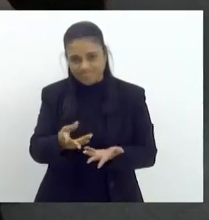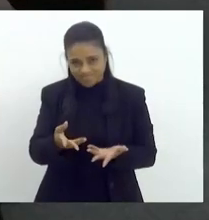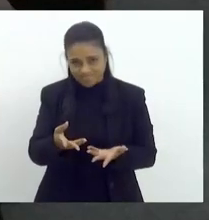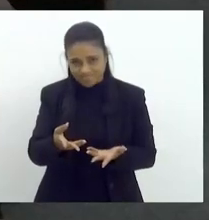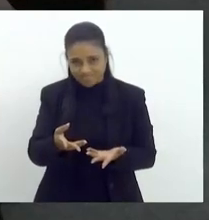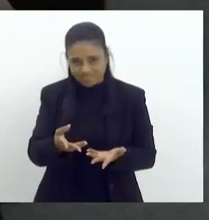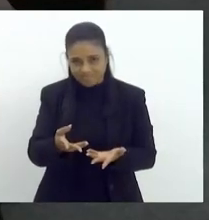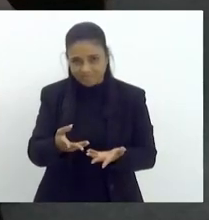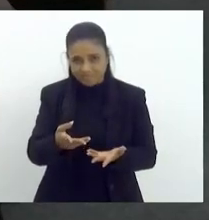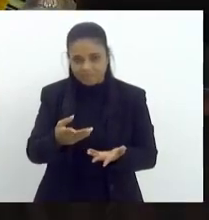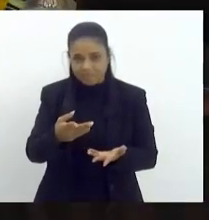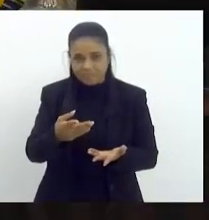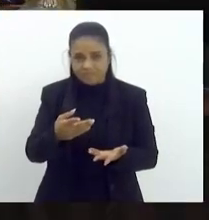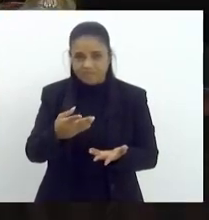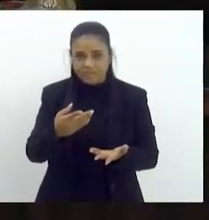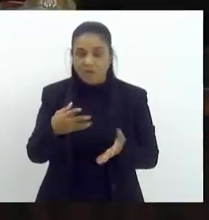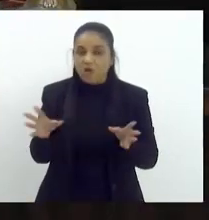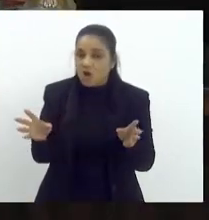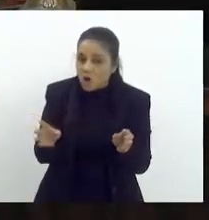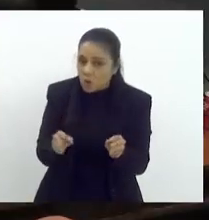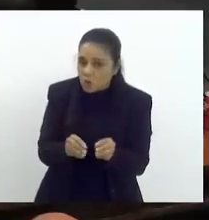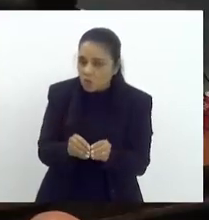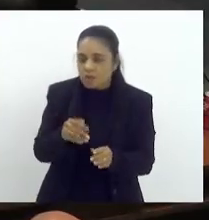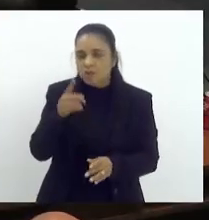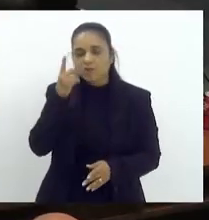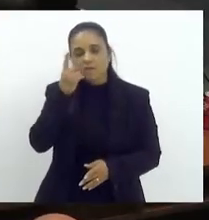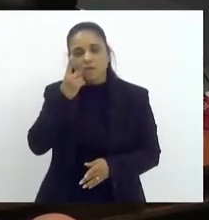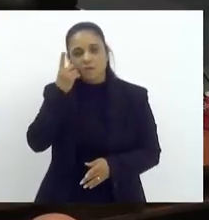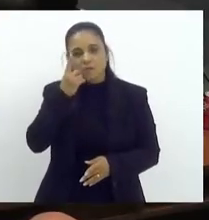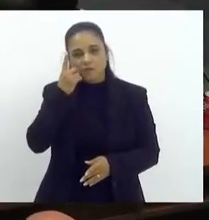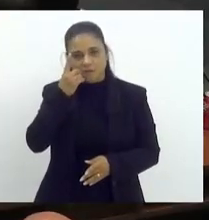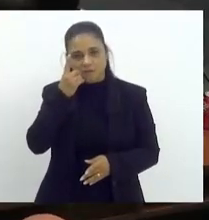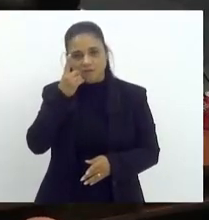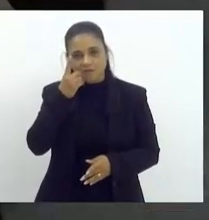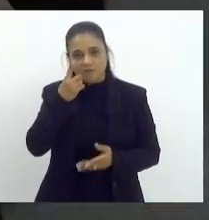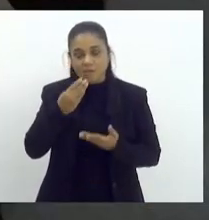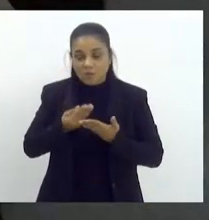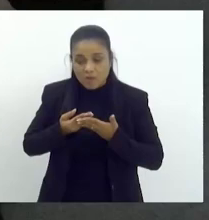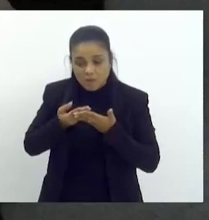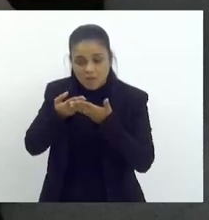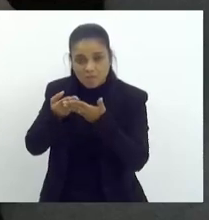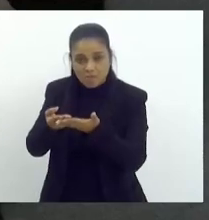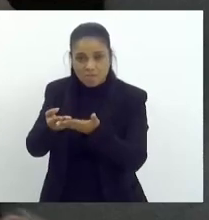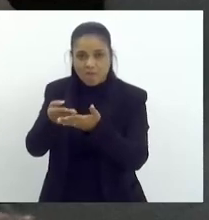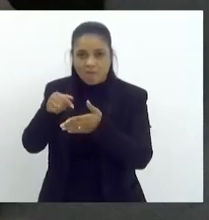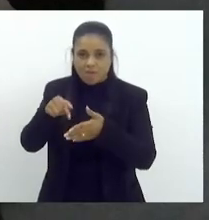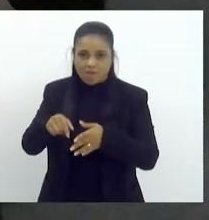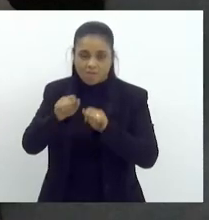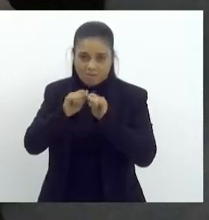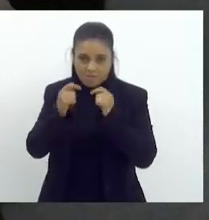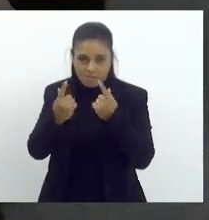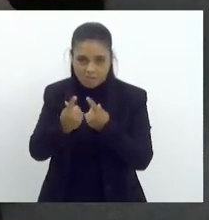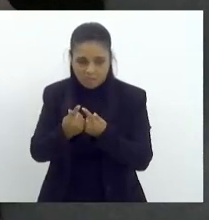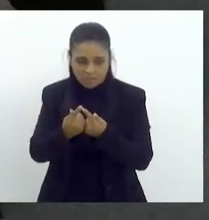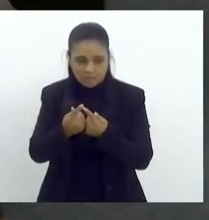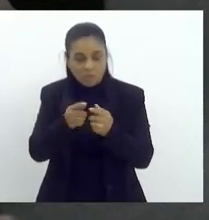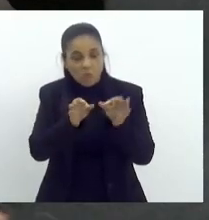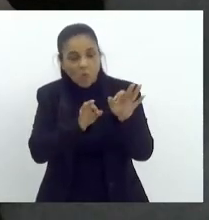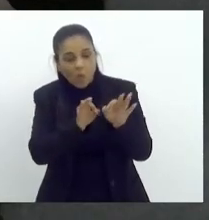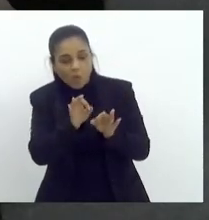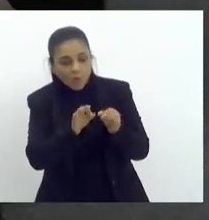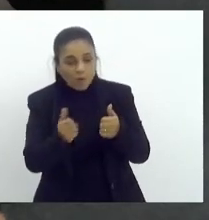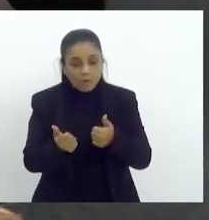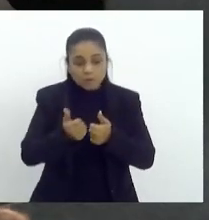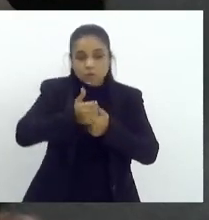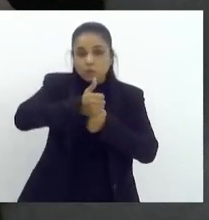caminho para casa para concluir por favor para deputada um programa para substituir